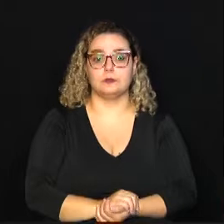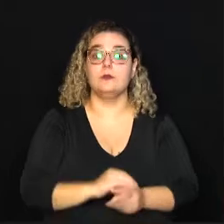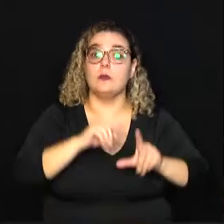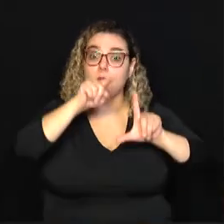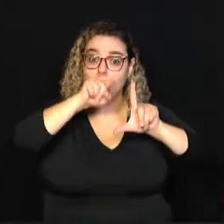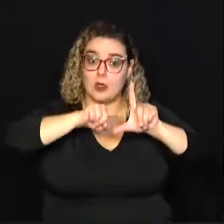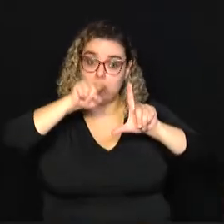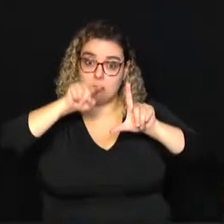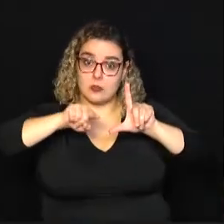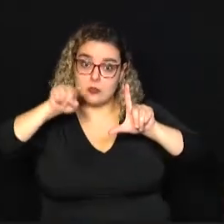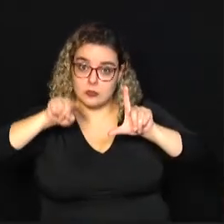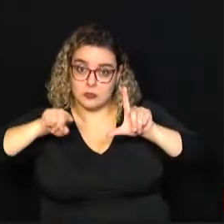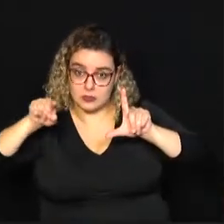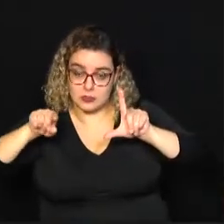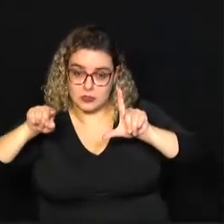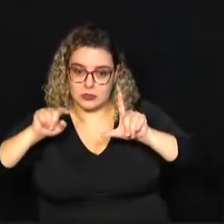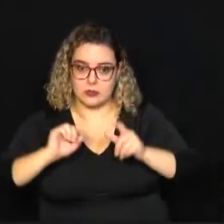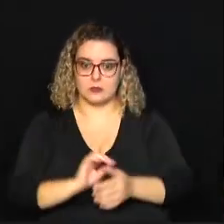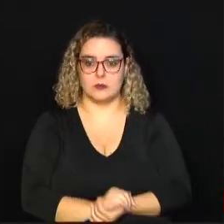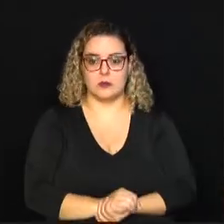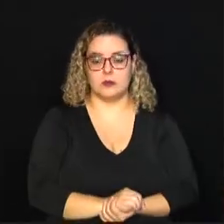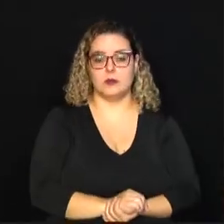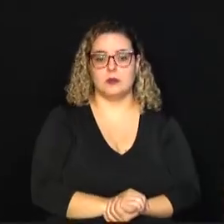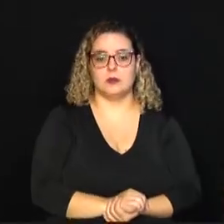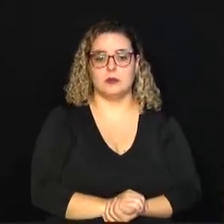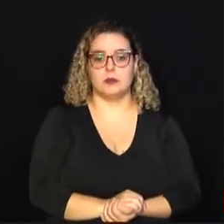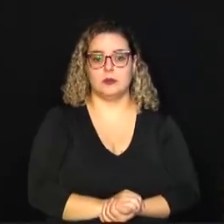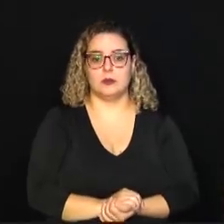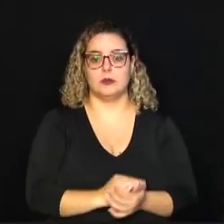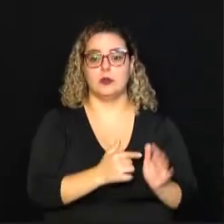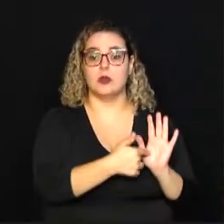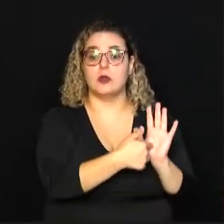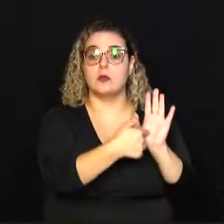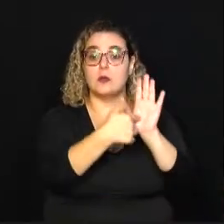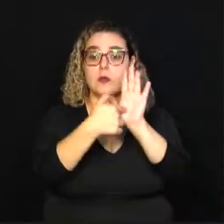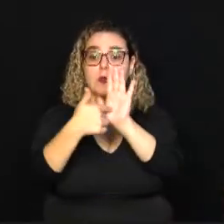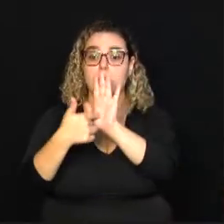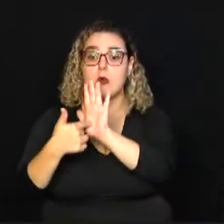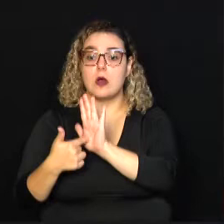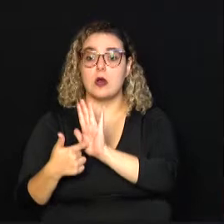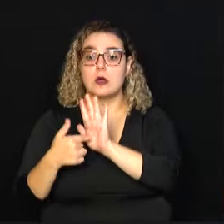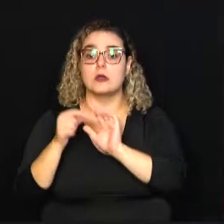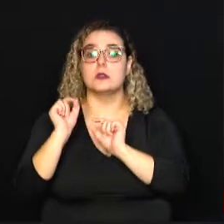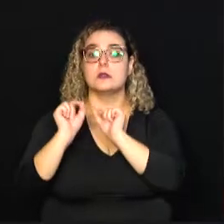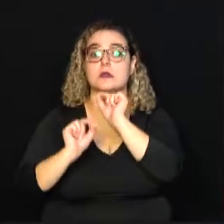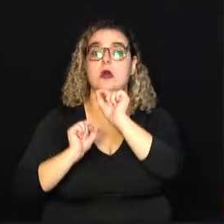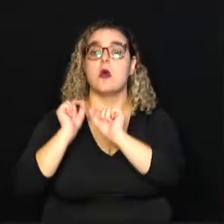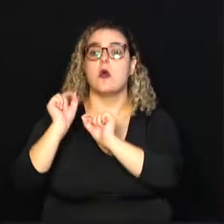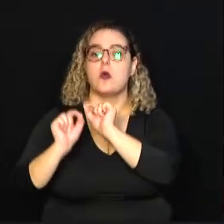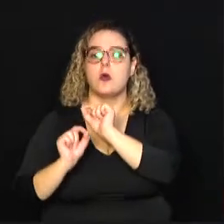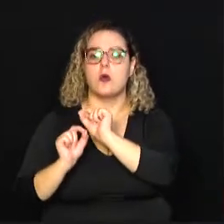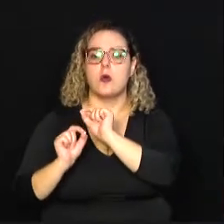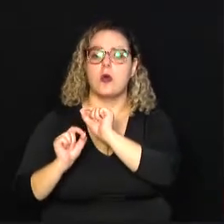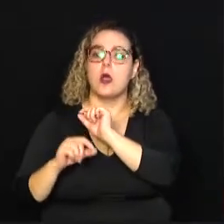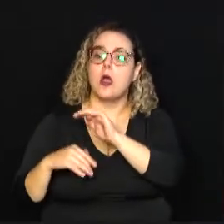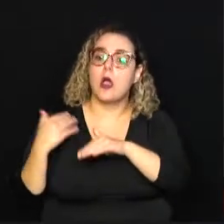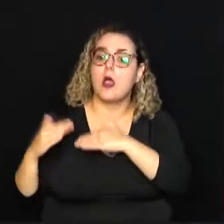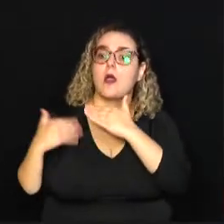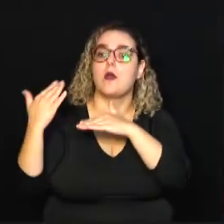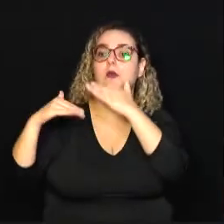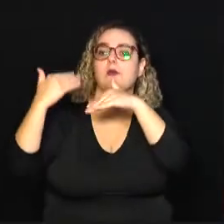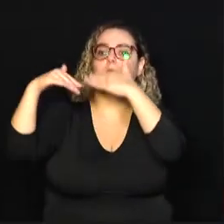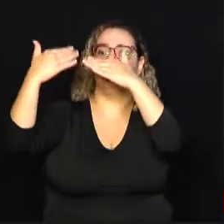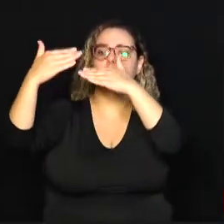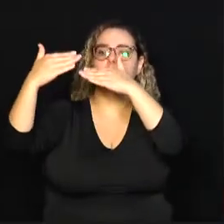tá? que ele mostra a evolução das principais mutações desse vírus.